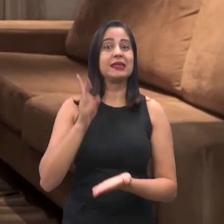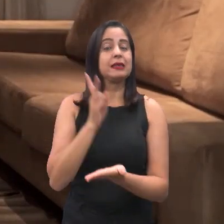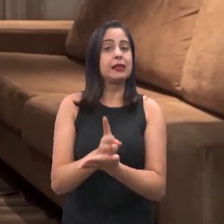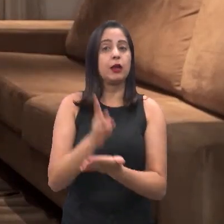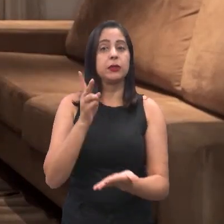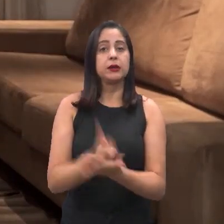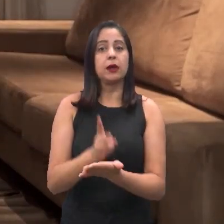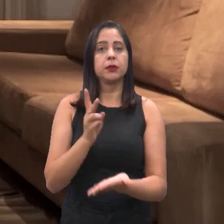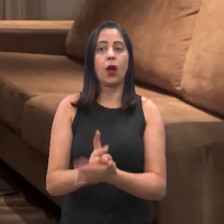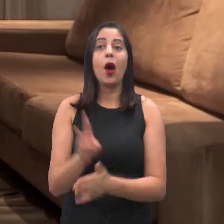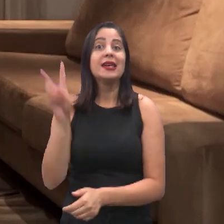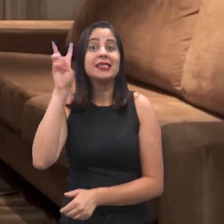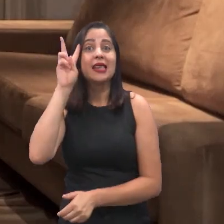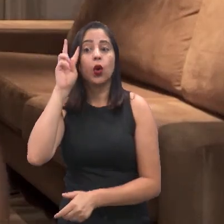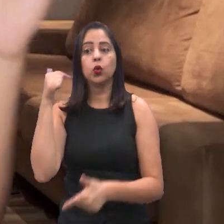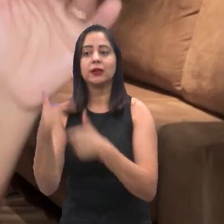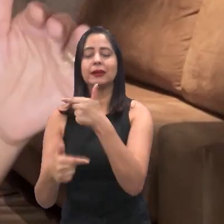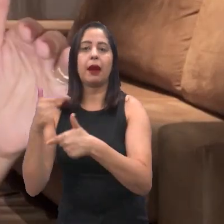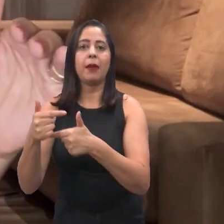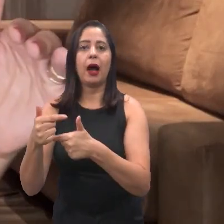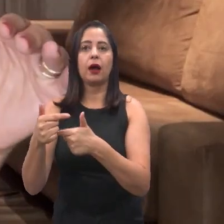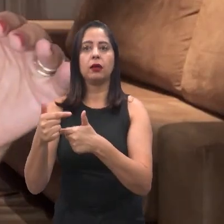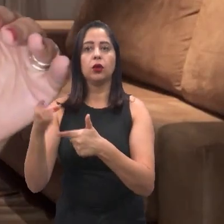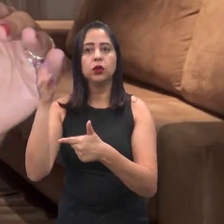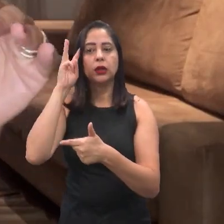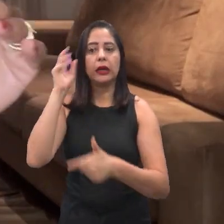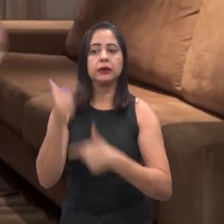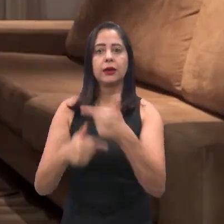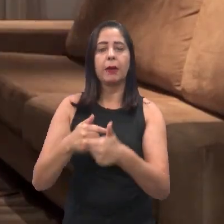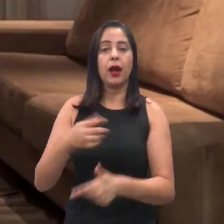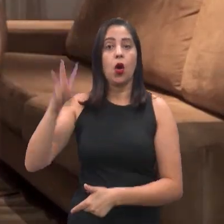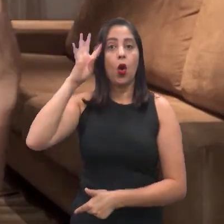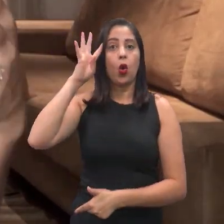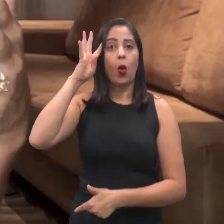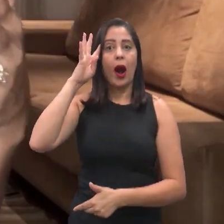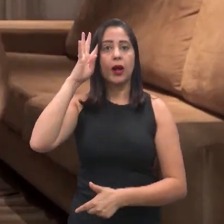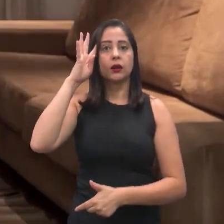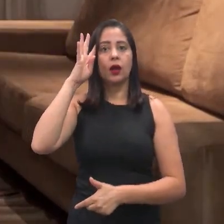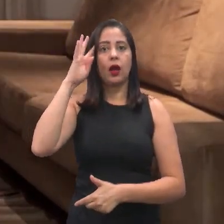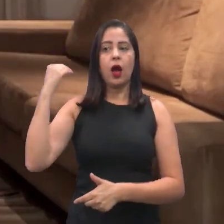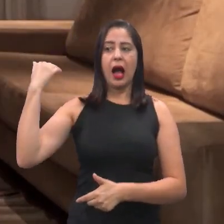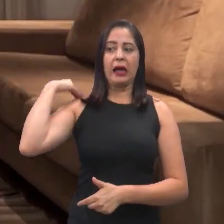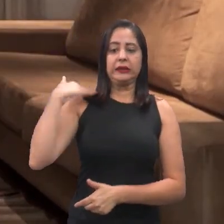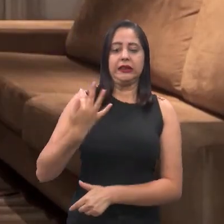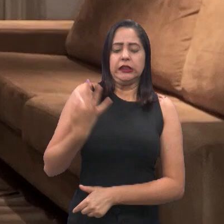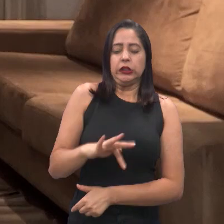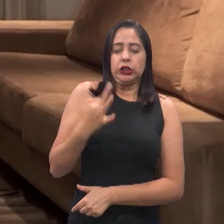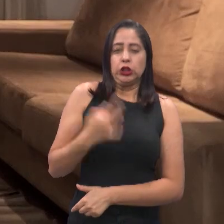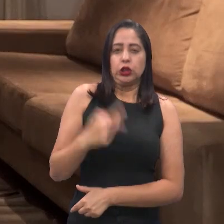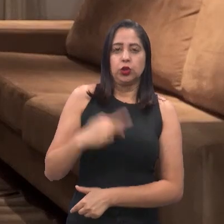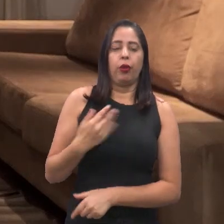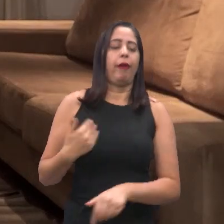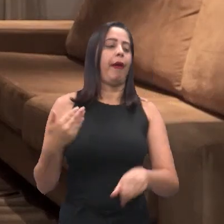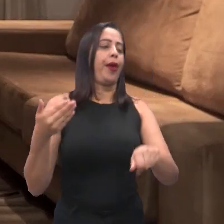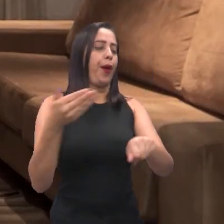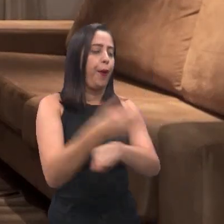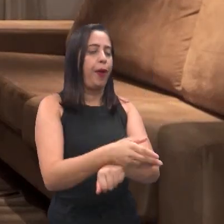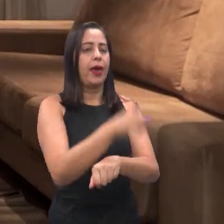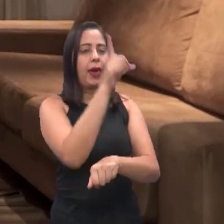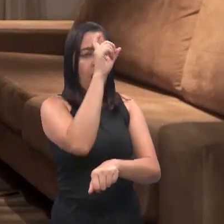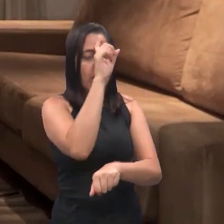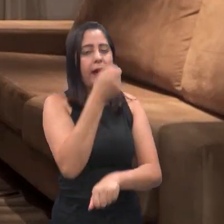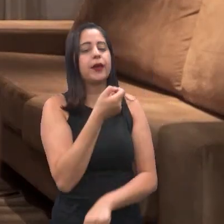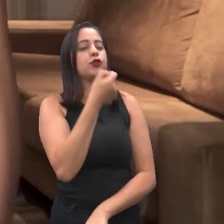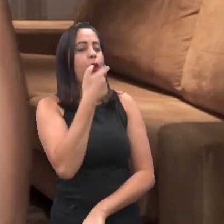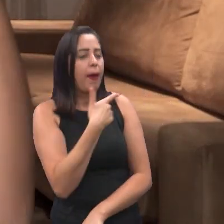começava a trabalhar, terça, quarta-feira travava a escápula. E aí eu ia pro médico, tomava Tramal, melhorava a dor nas